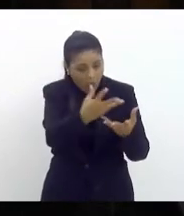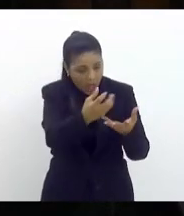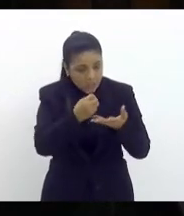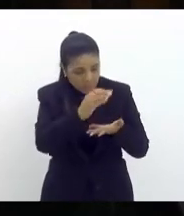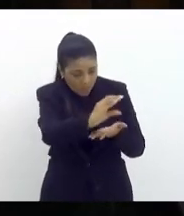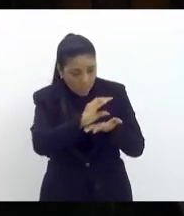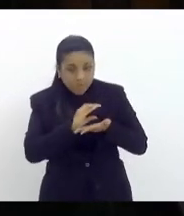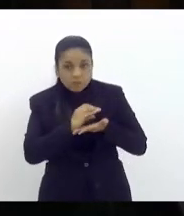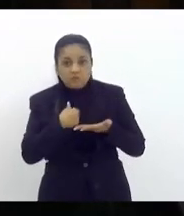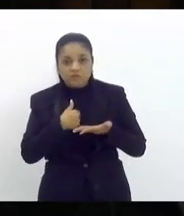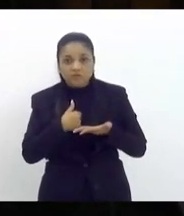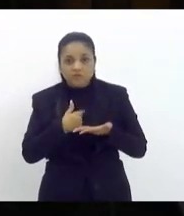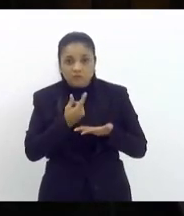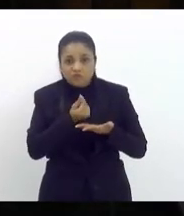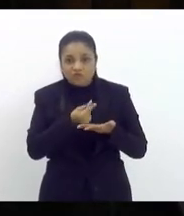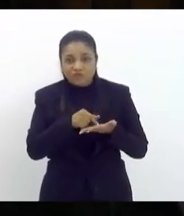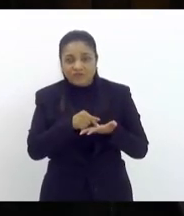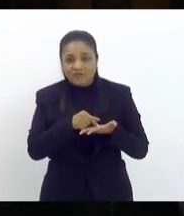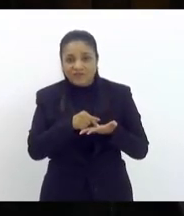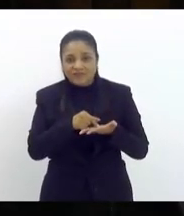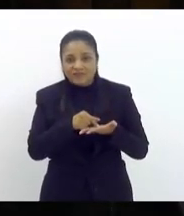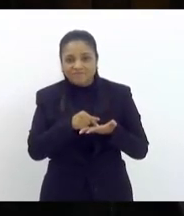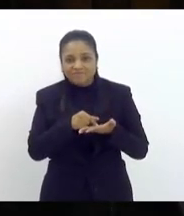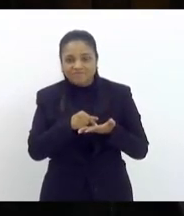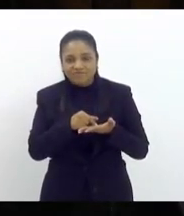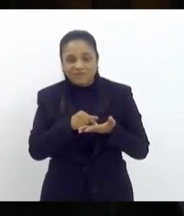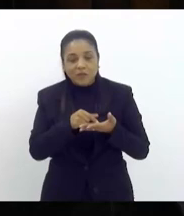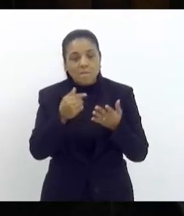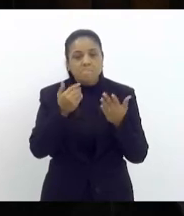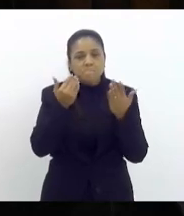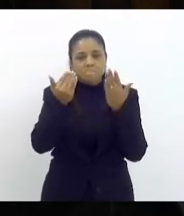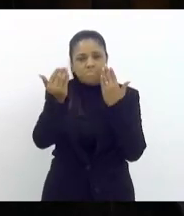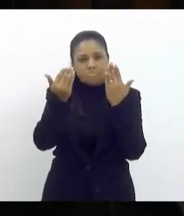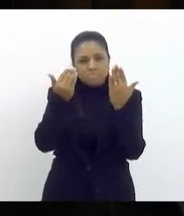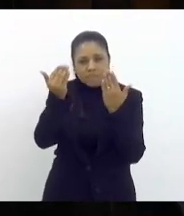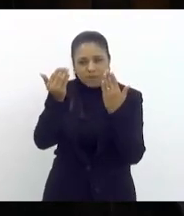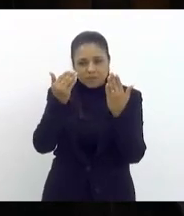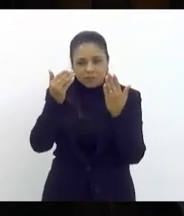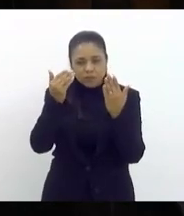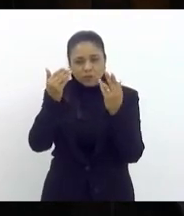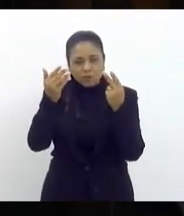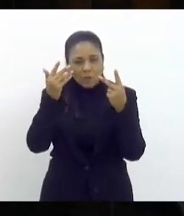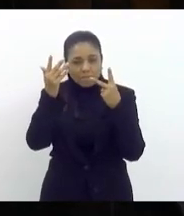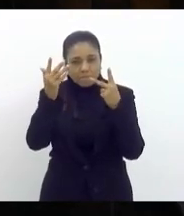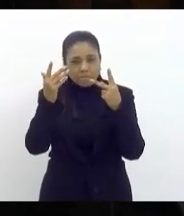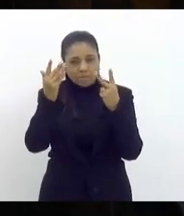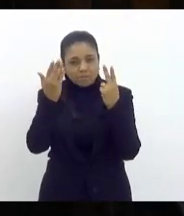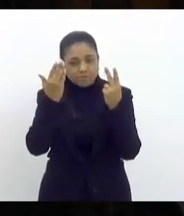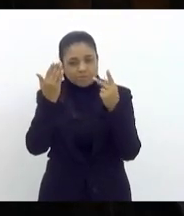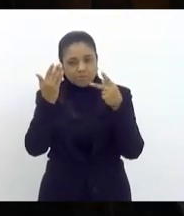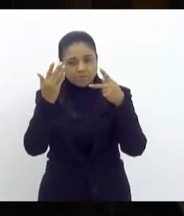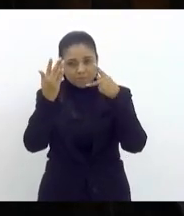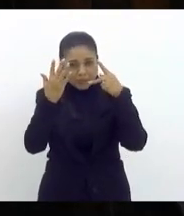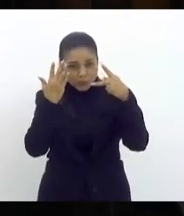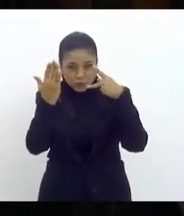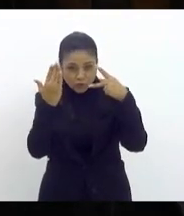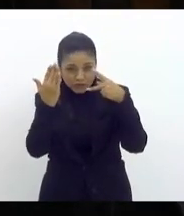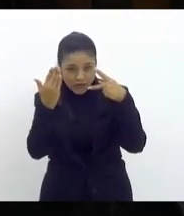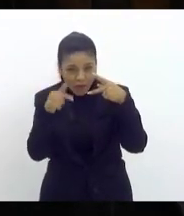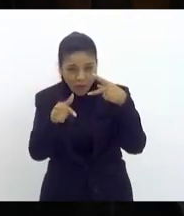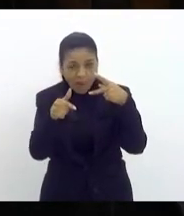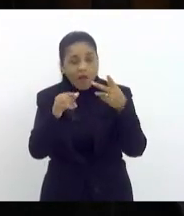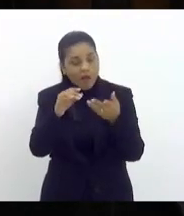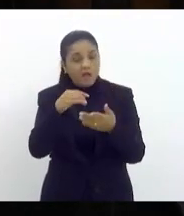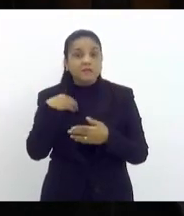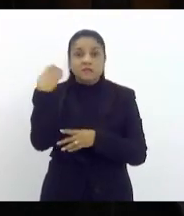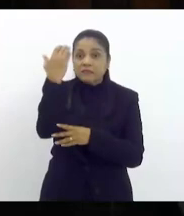do cofinanciamento da rede de atenção psicossocial para fortalecer seus equipamentos de saúde lá